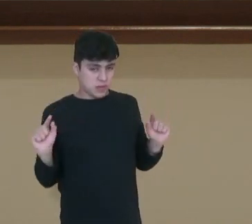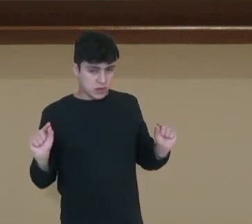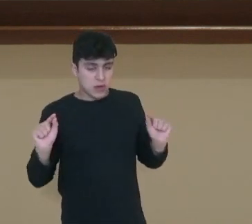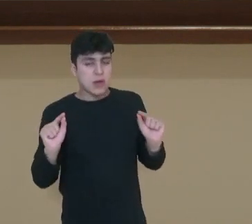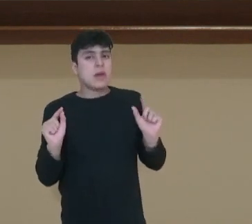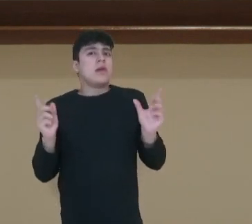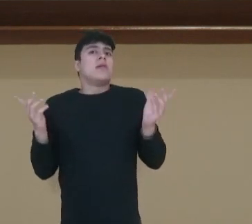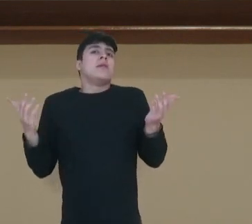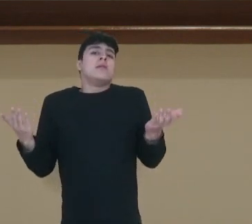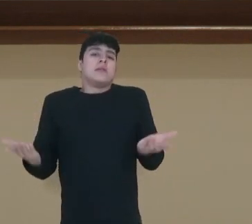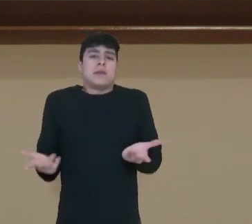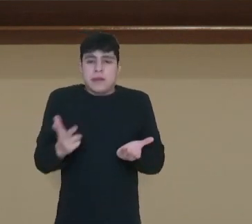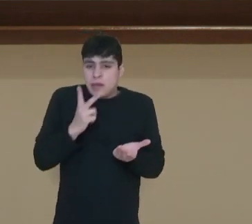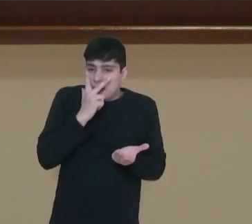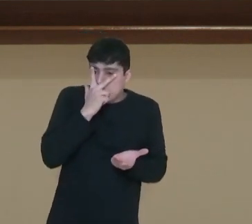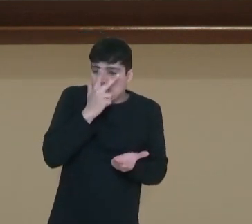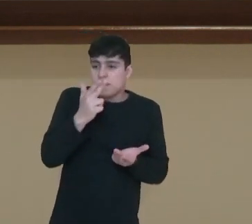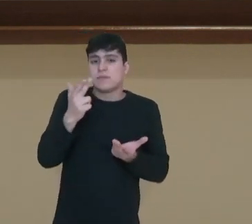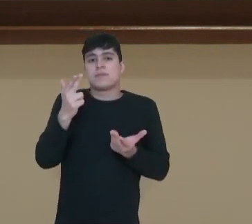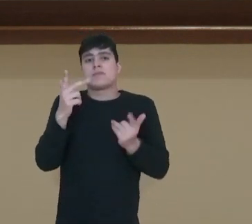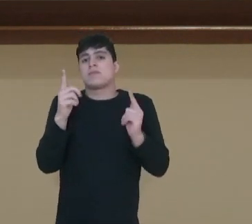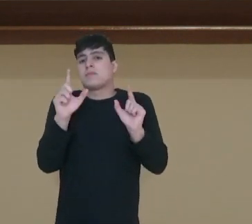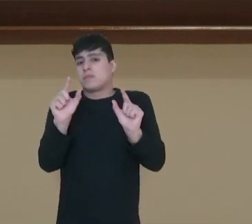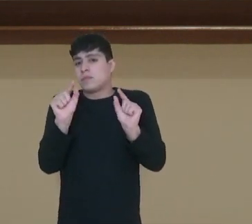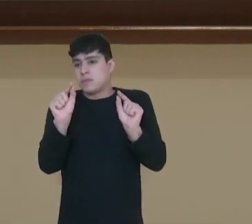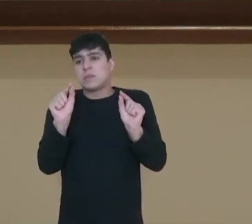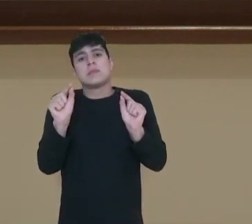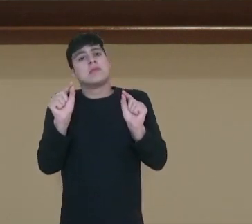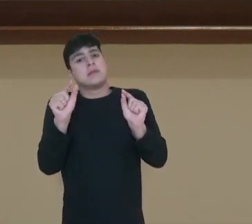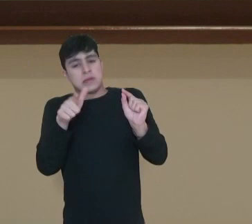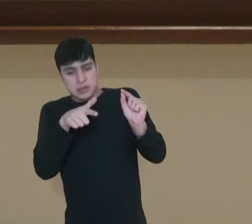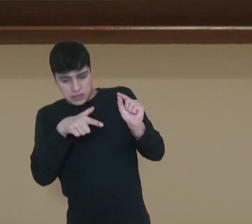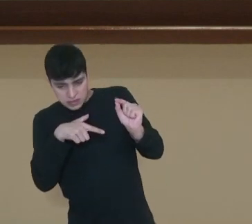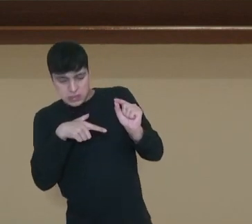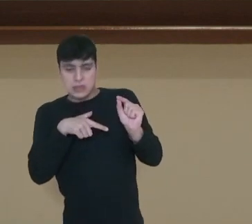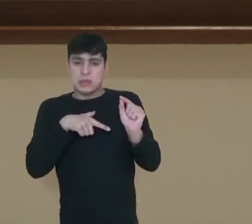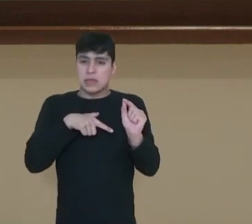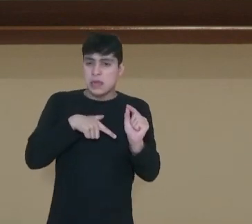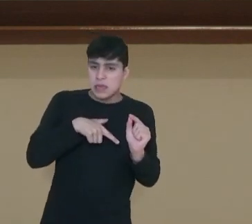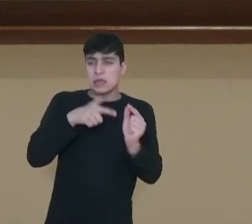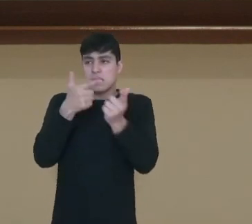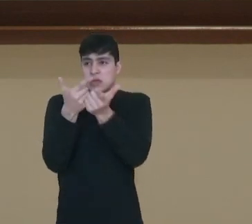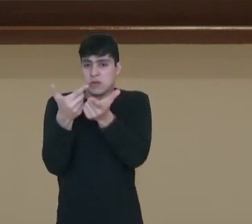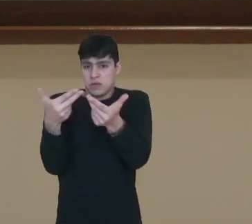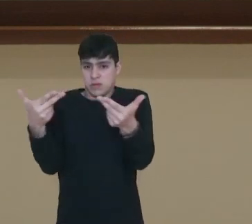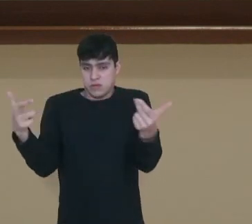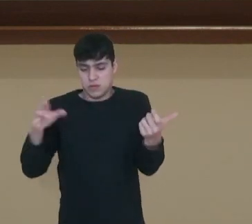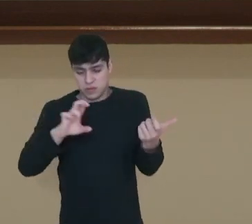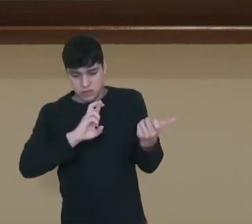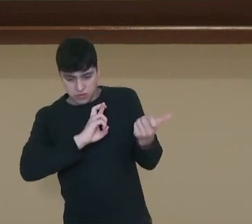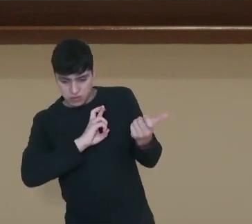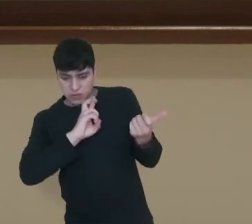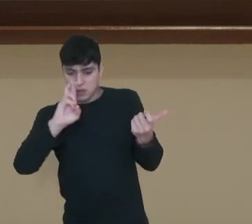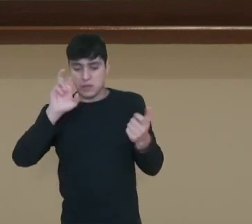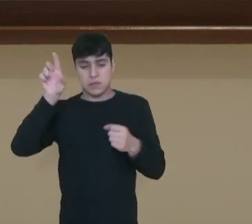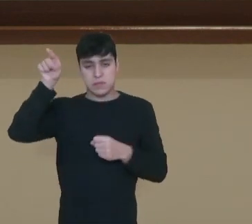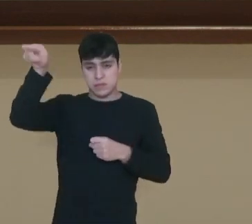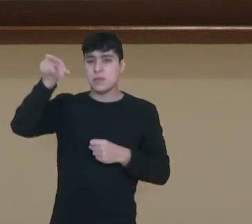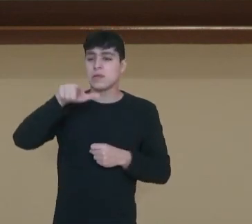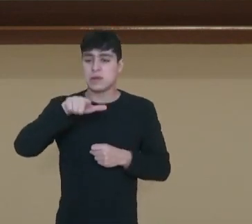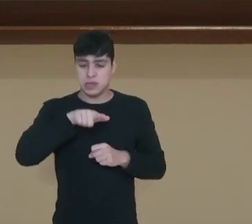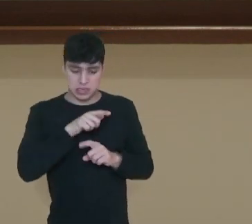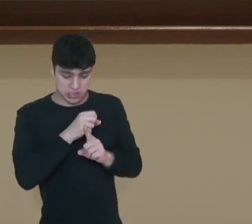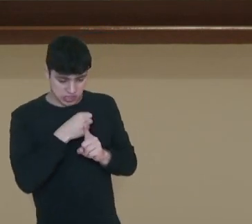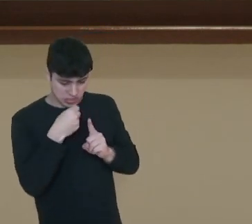dentro de um movimento que envolve questões, inclusive, religiosas, eles vão dividir a